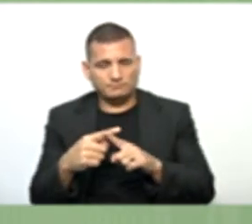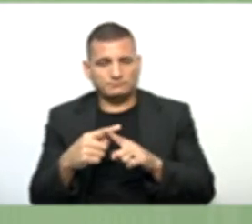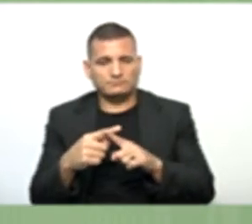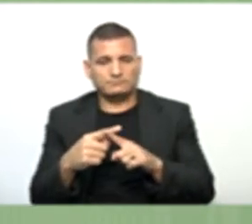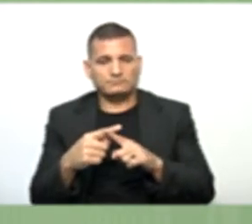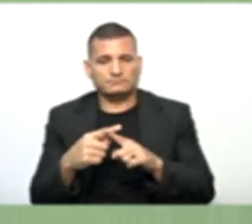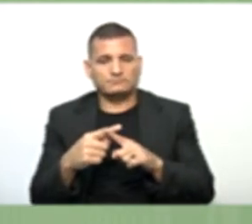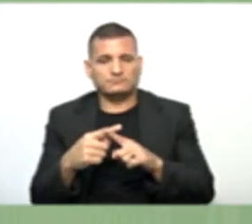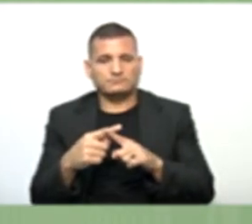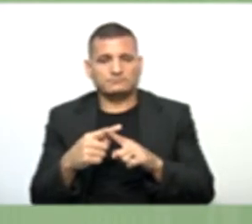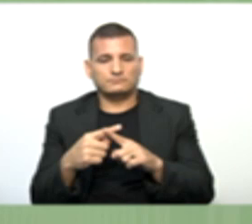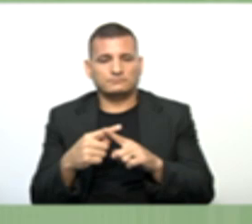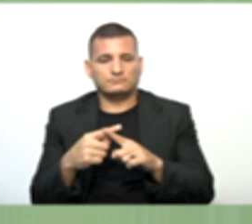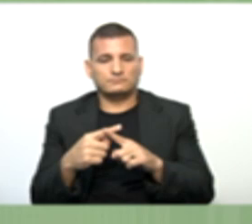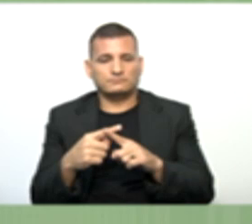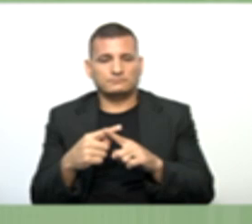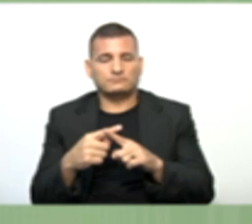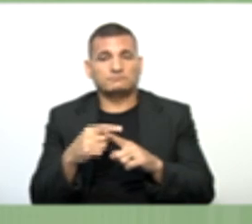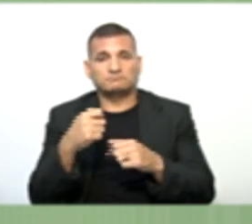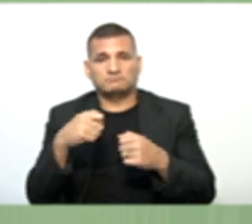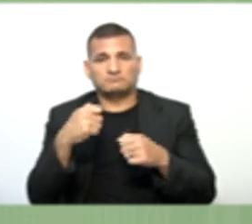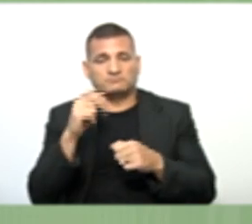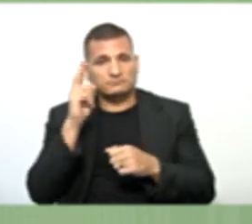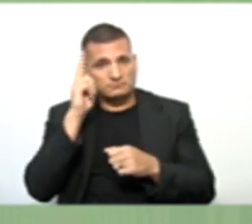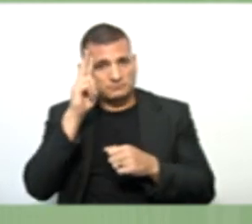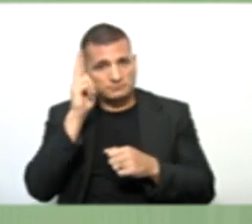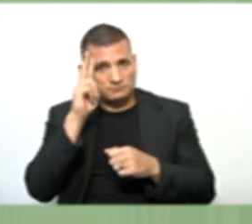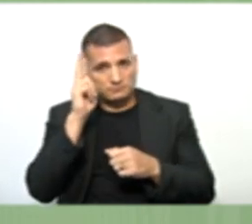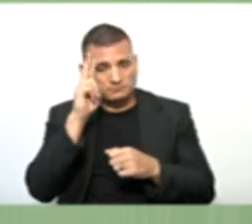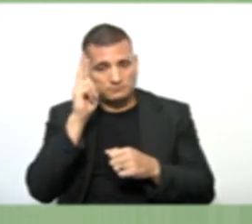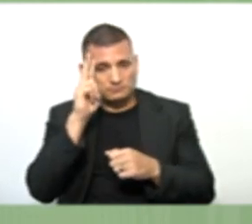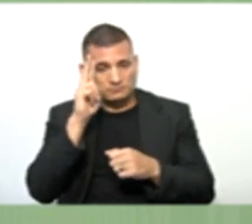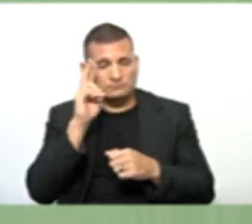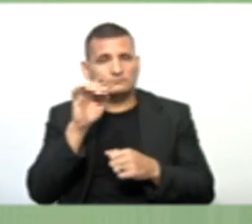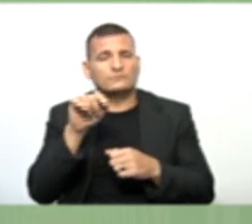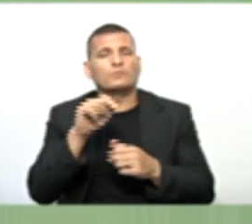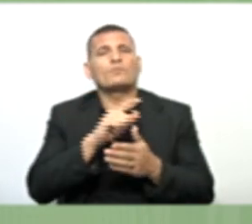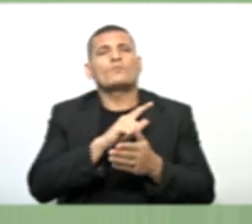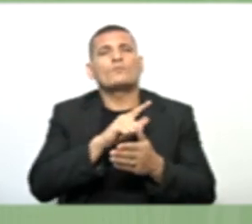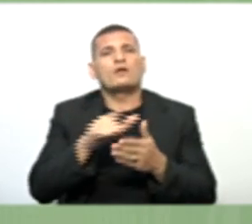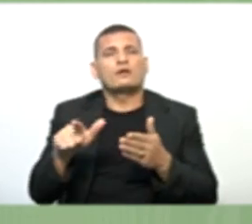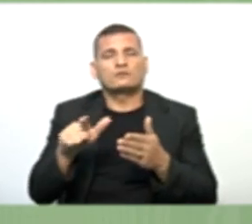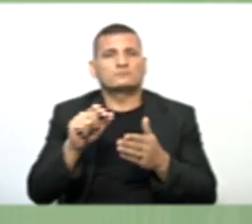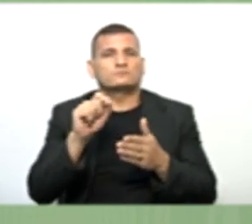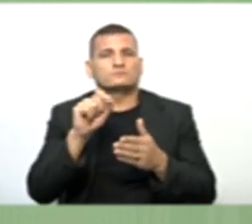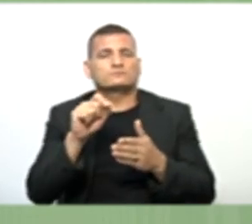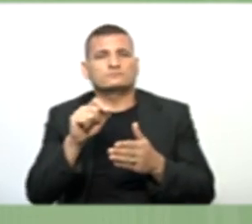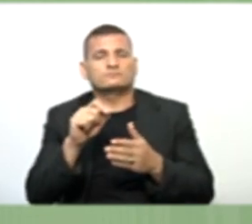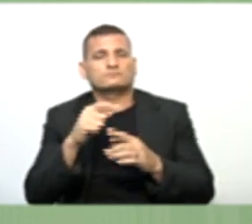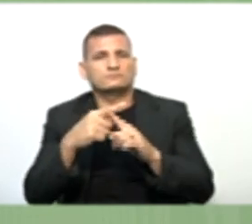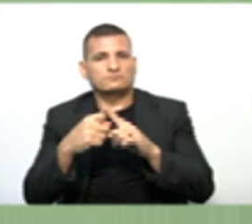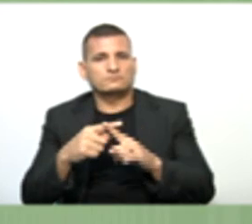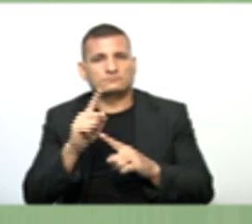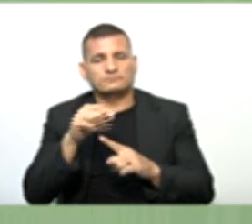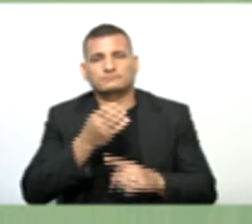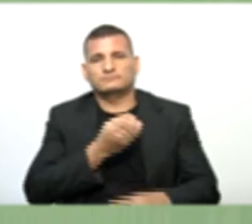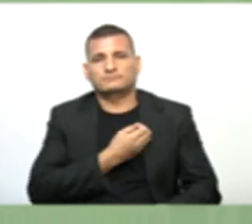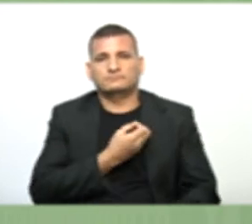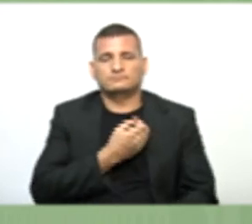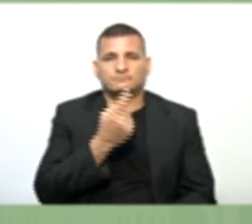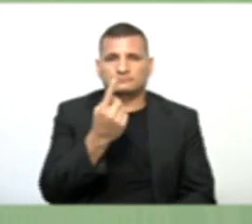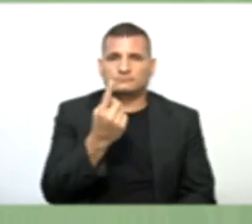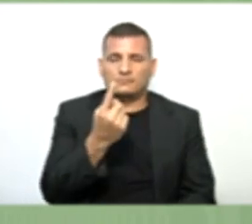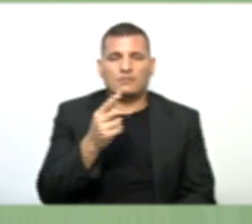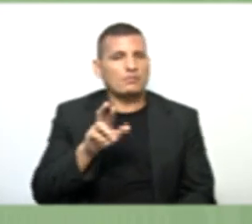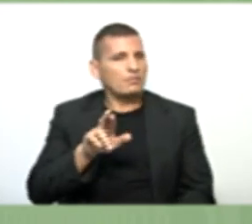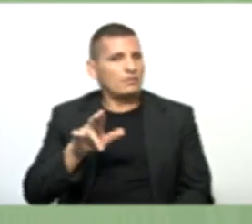multiplicação, eu tenho que lembrar que o elemento neutro da multiplicação é o 1 e não o